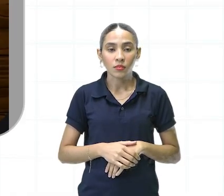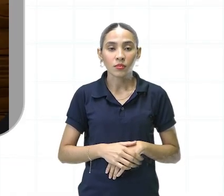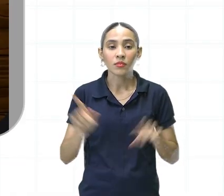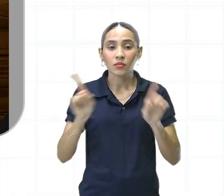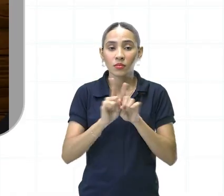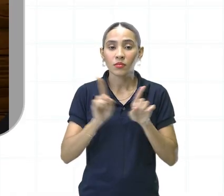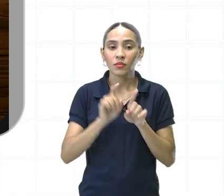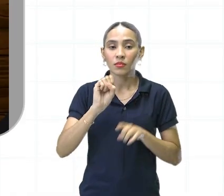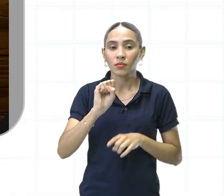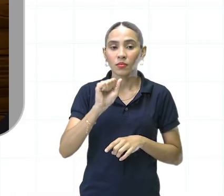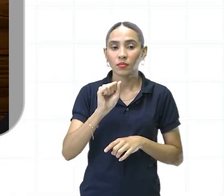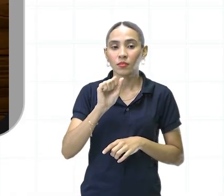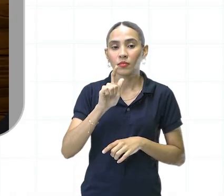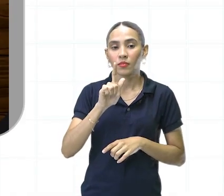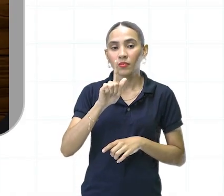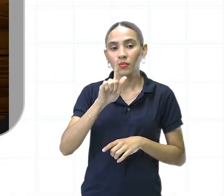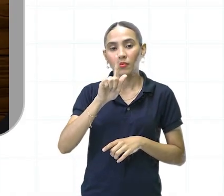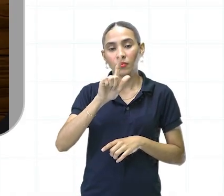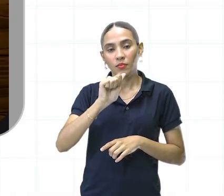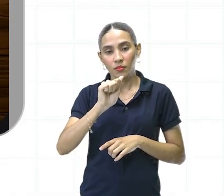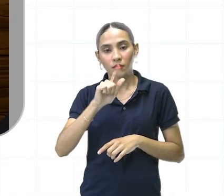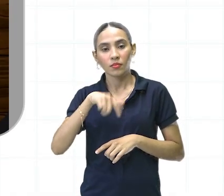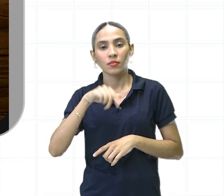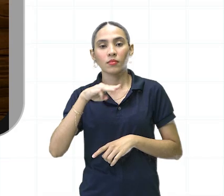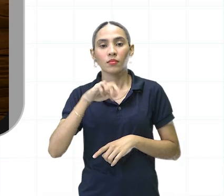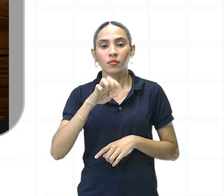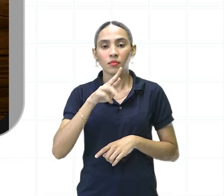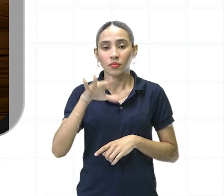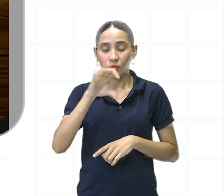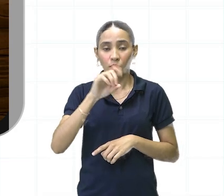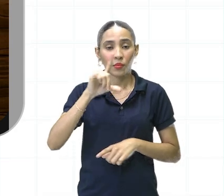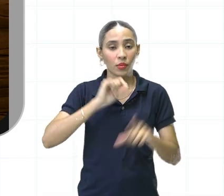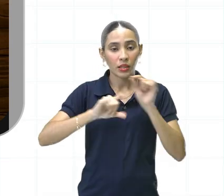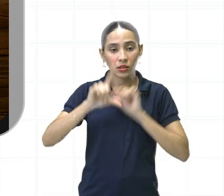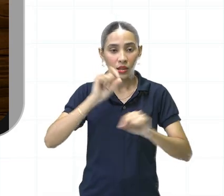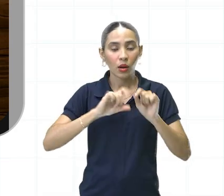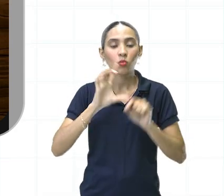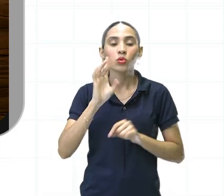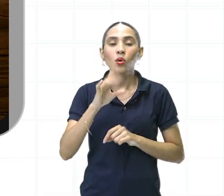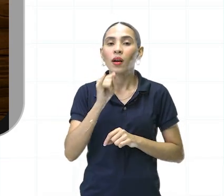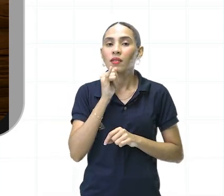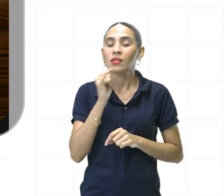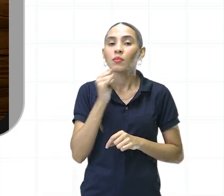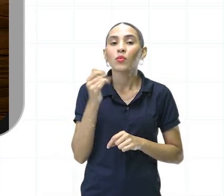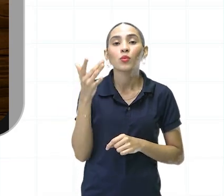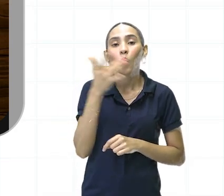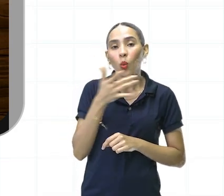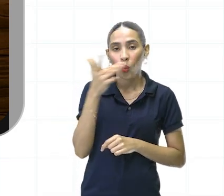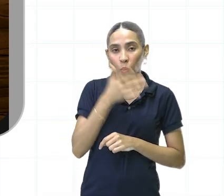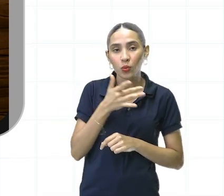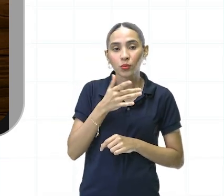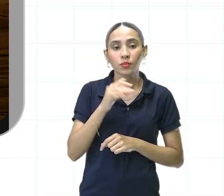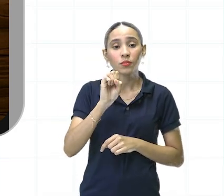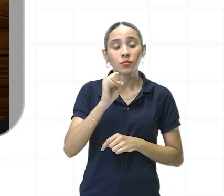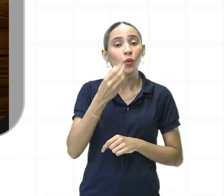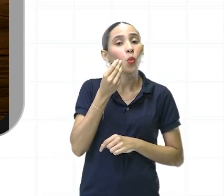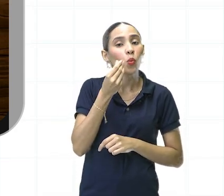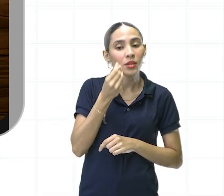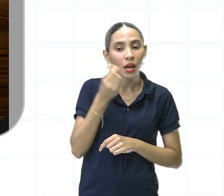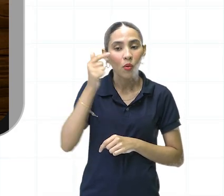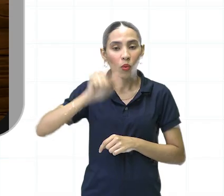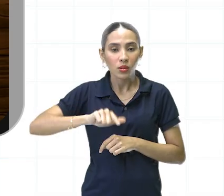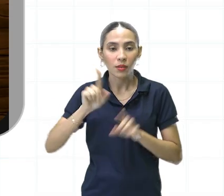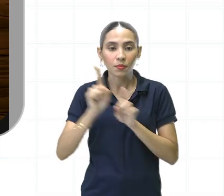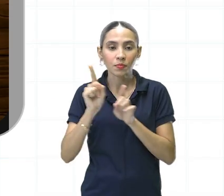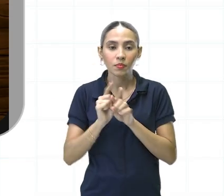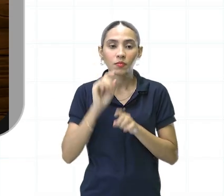A salga e a maturação ela vai ser um processo opcional, né, somente para dar o sabor. Né? O sal ele conserva e dá sabor,